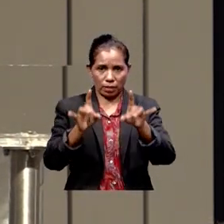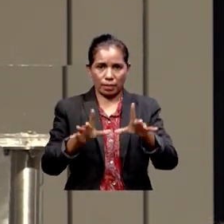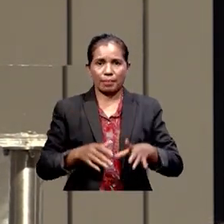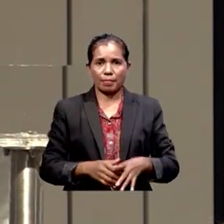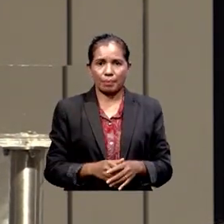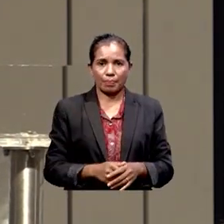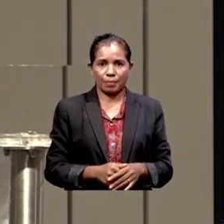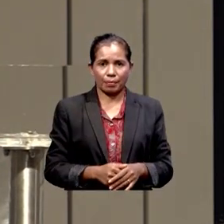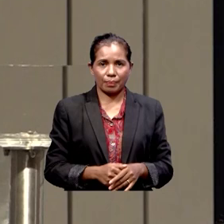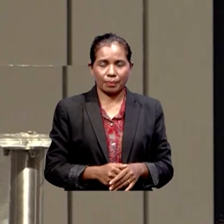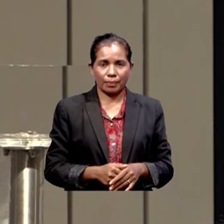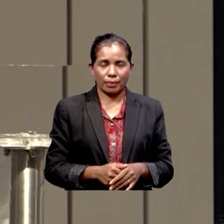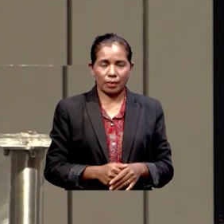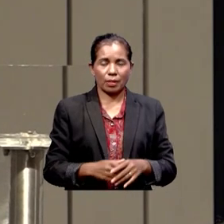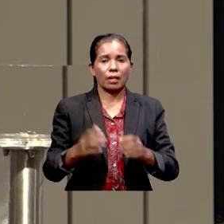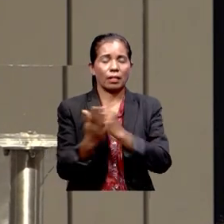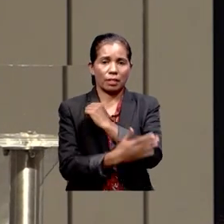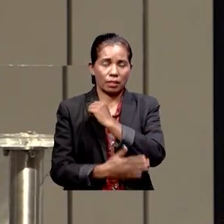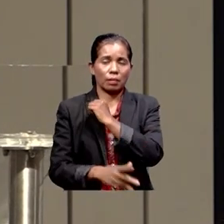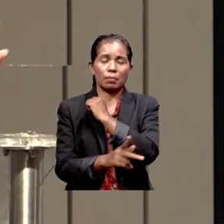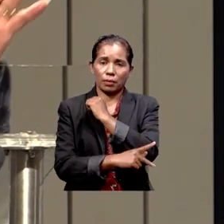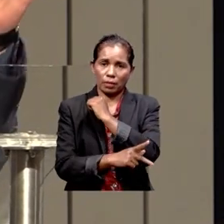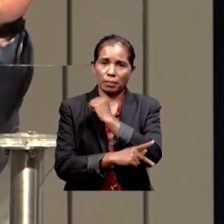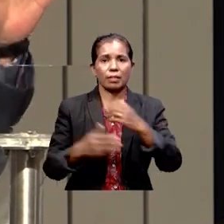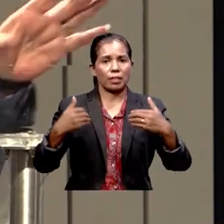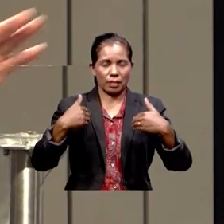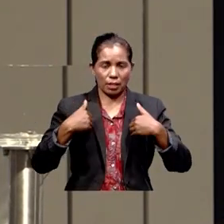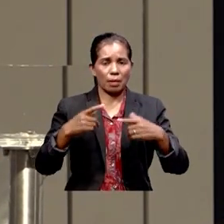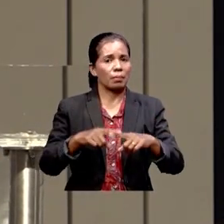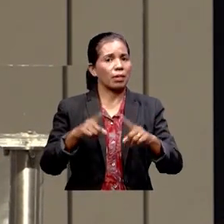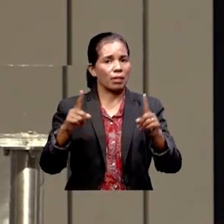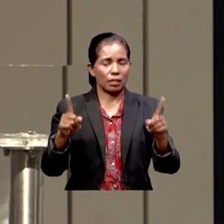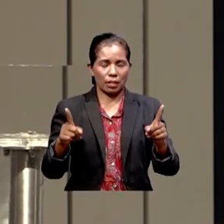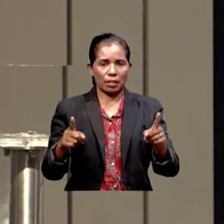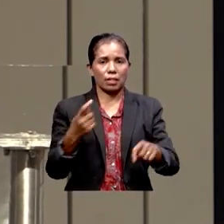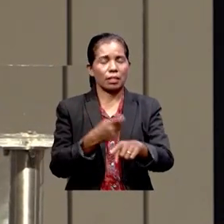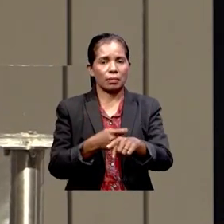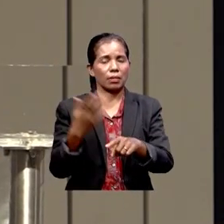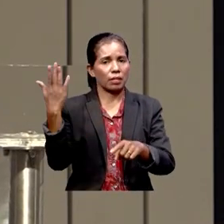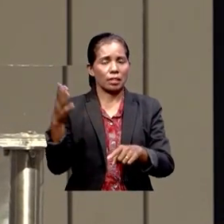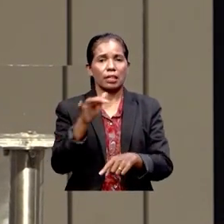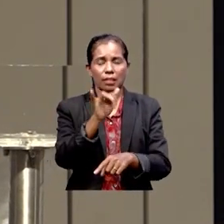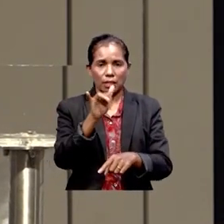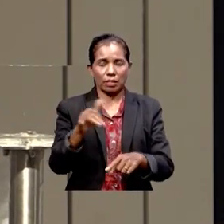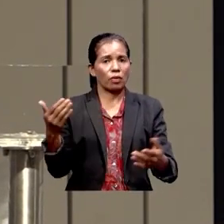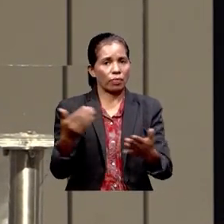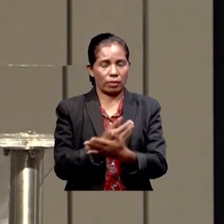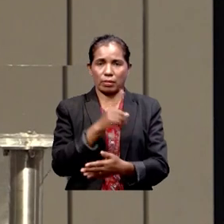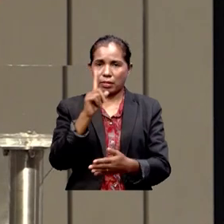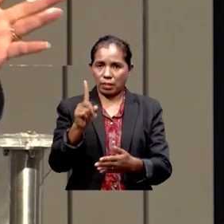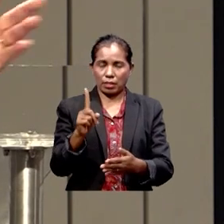e Portugal, mas ia, mas nesse momento ia na acordo fongida,